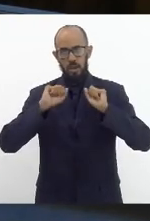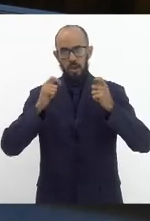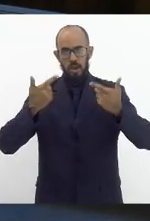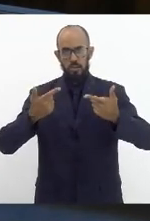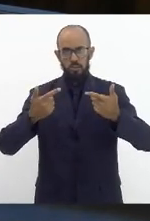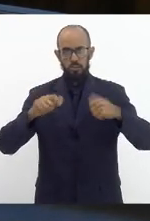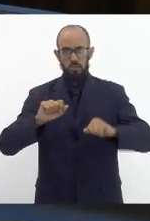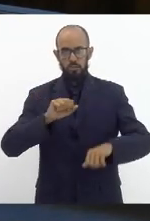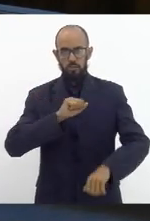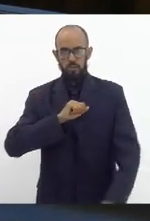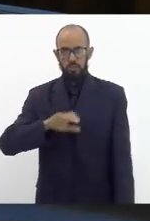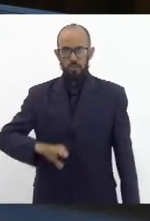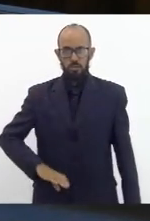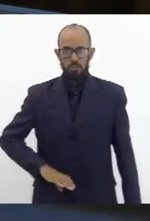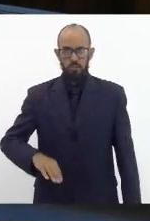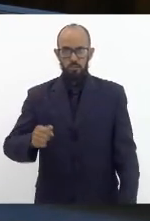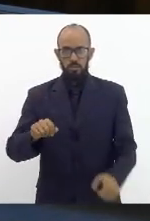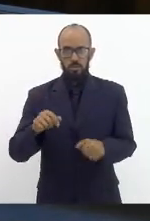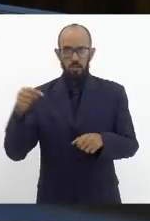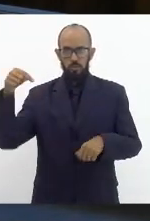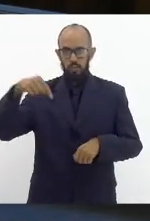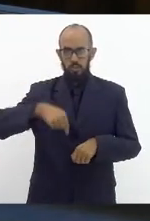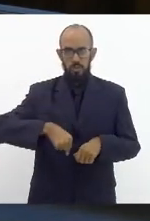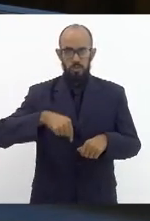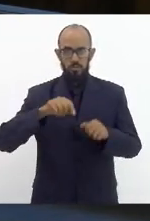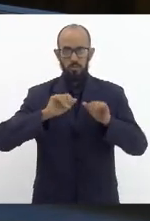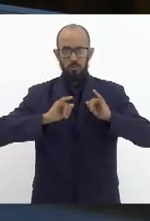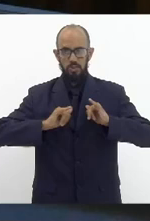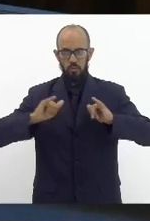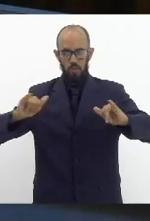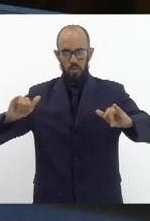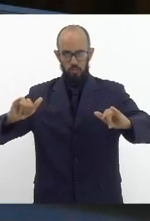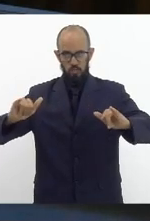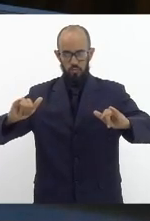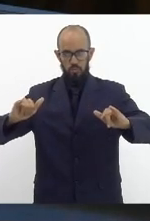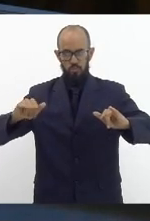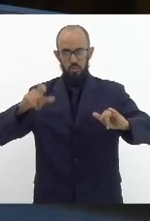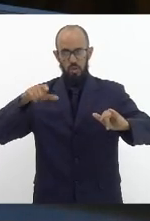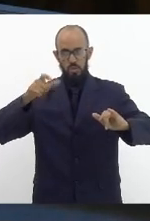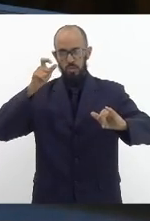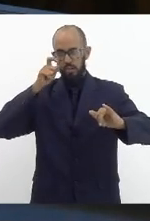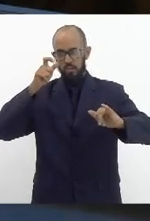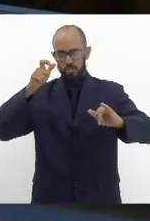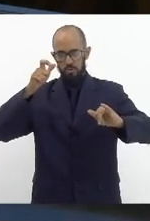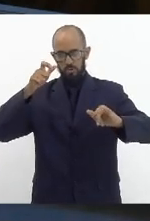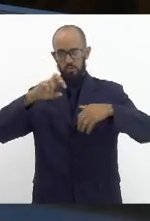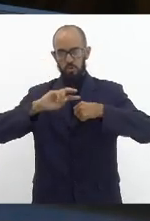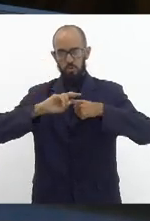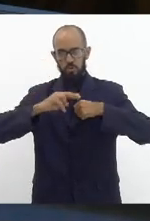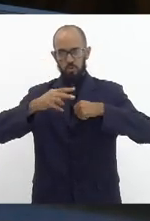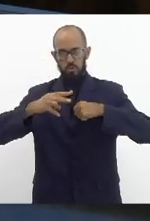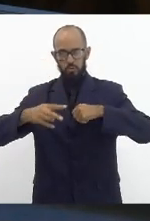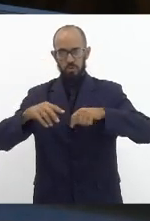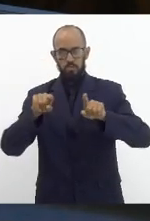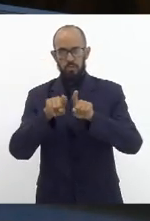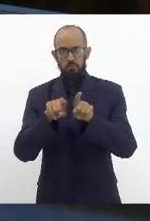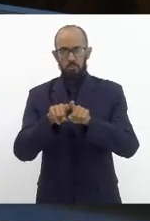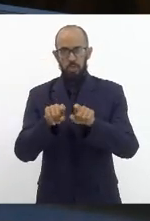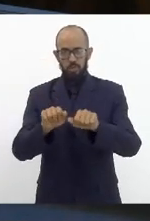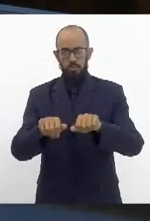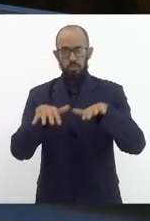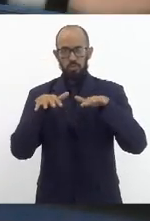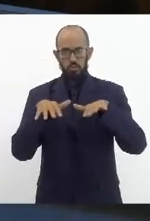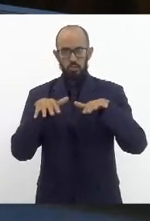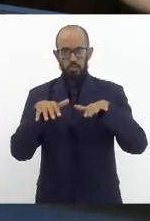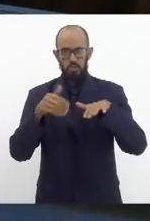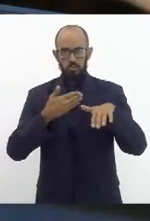deputado André Siciliano está vindo aqui para fazer um anúncio que eu acho que é interessante e já é uma conquista fruto dessa audiência pública.